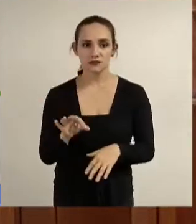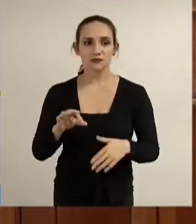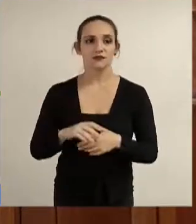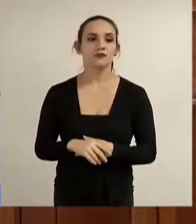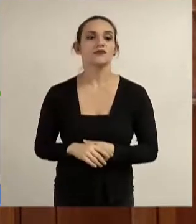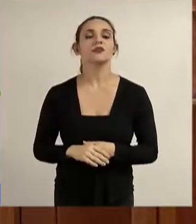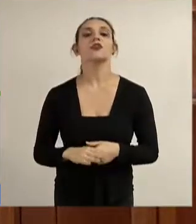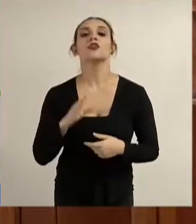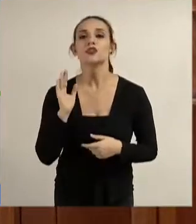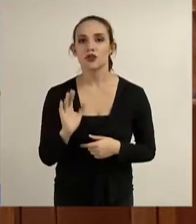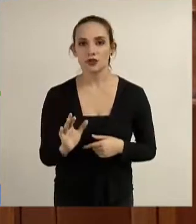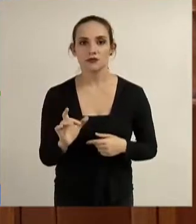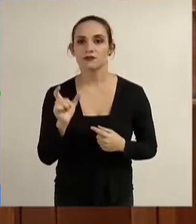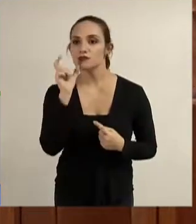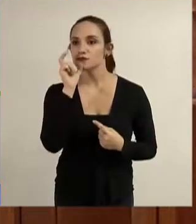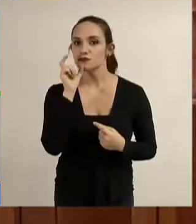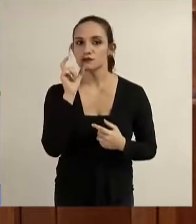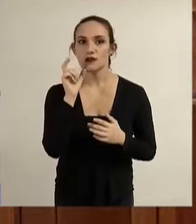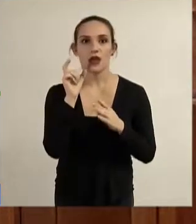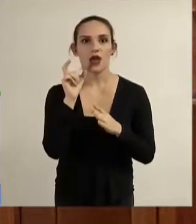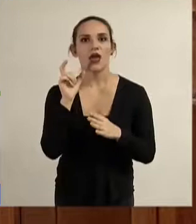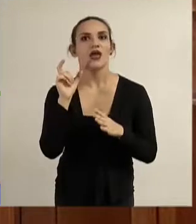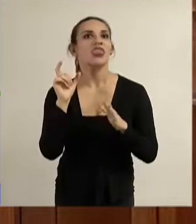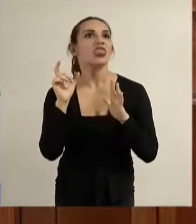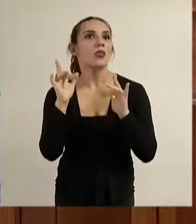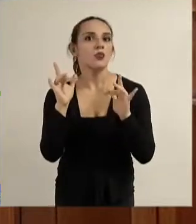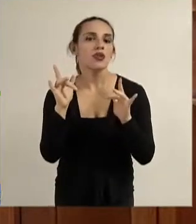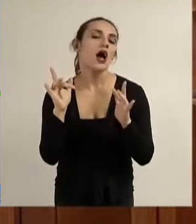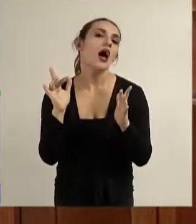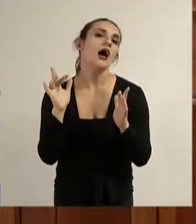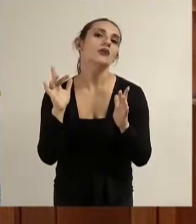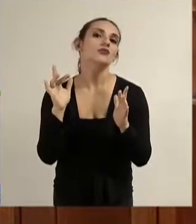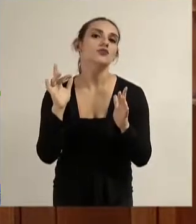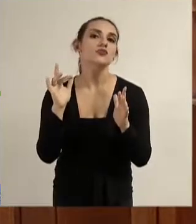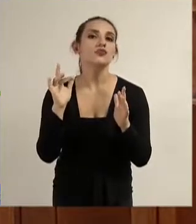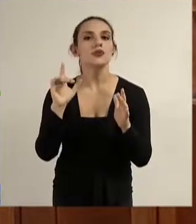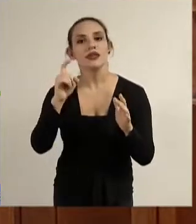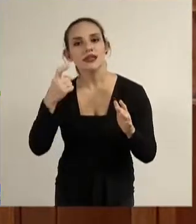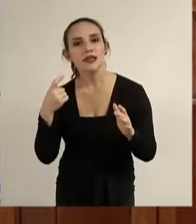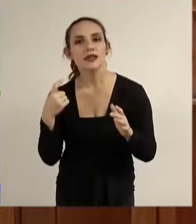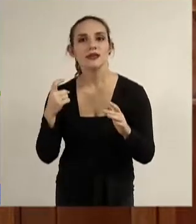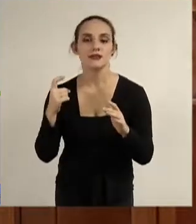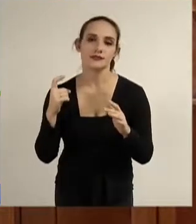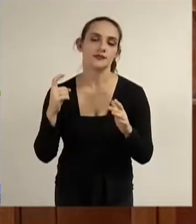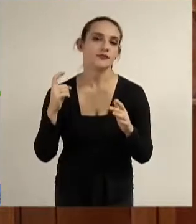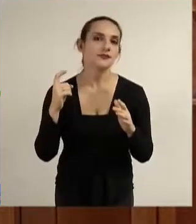76,4% foram agredidas por conhecidos, namorados, ex-companheiros, vizinhos, etc.